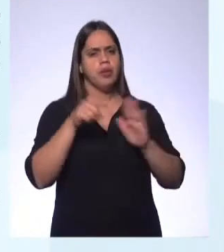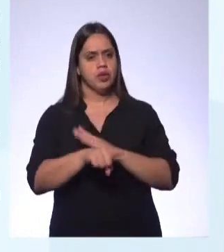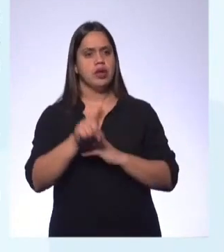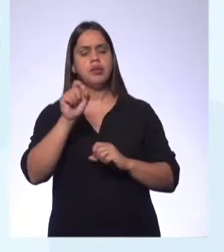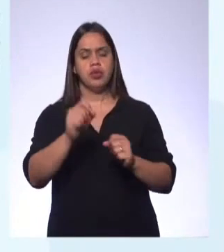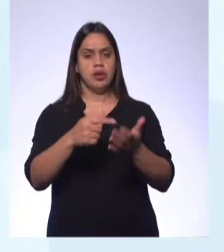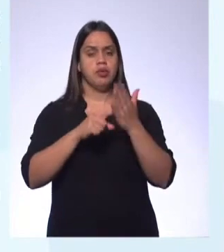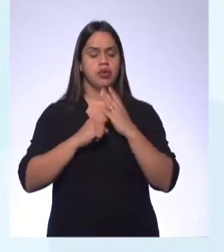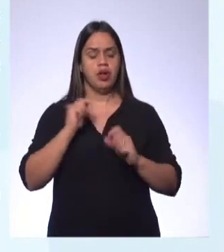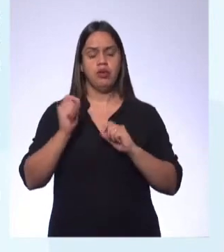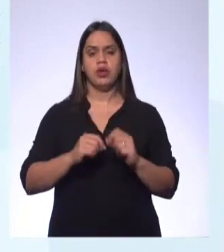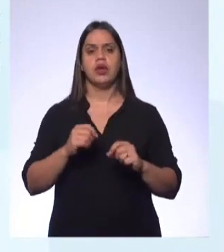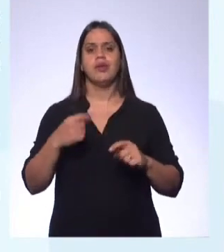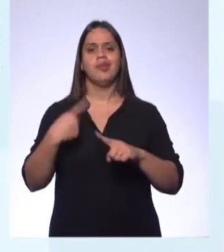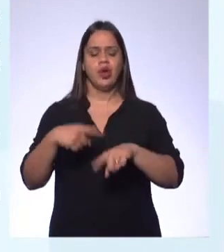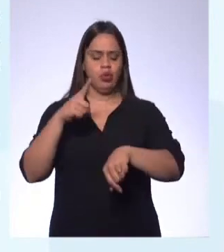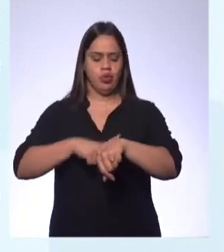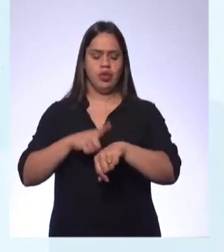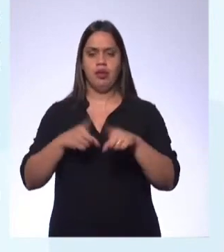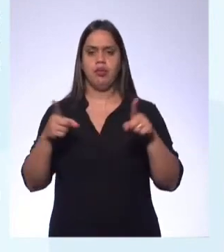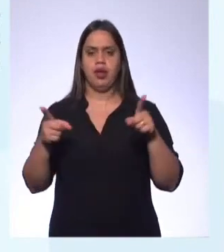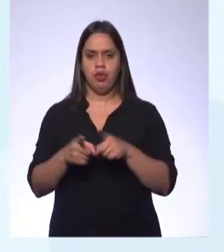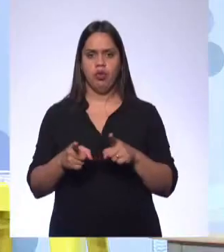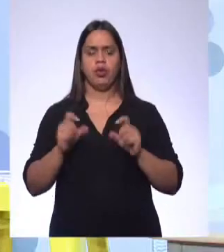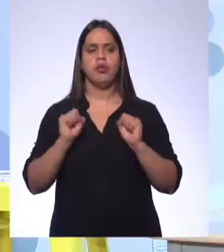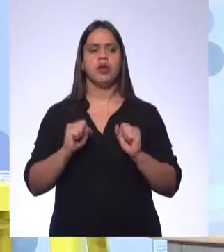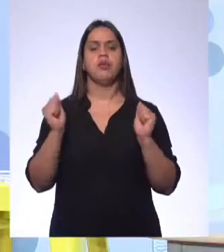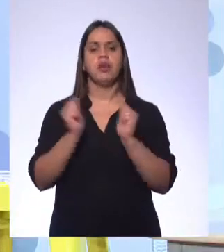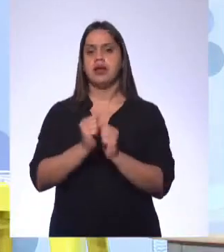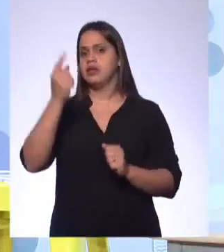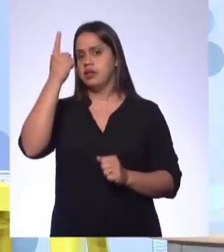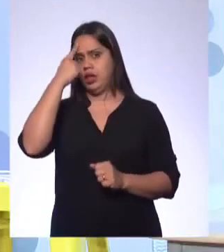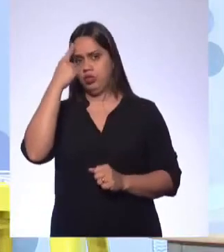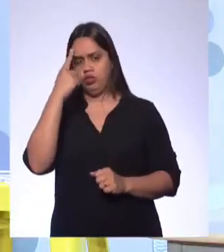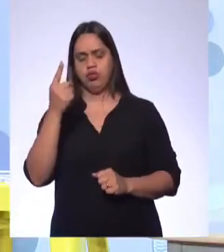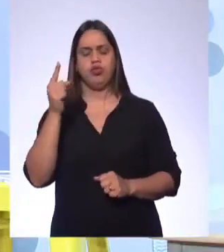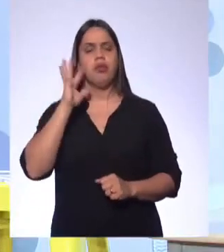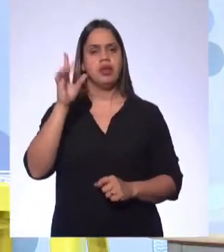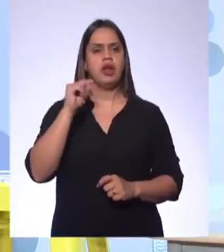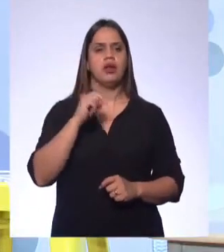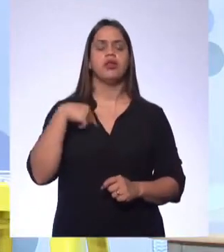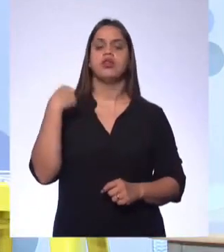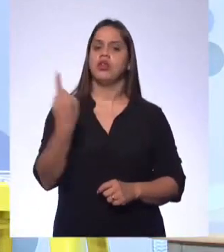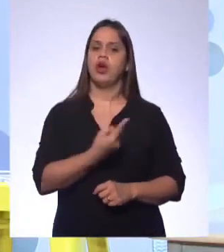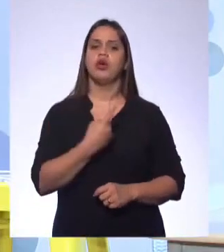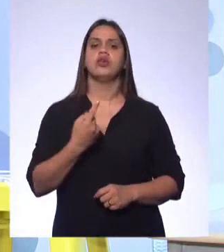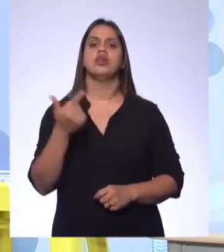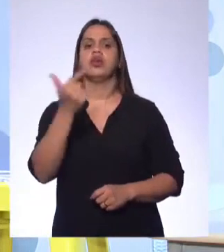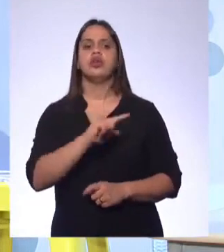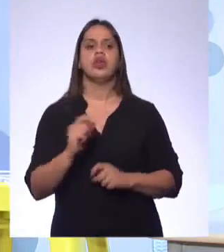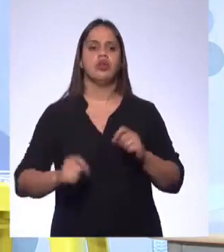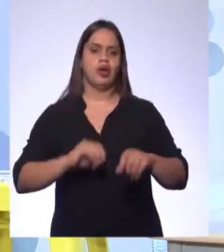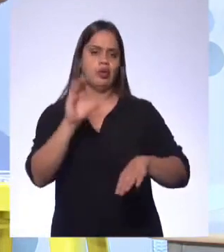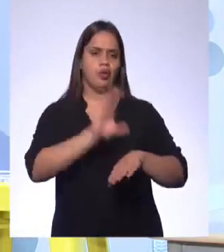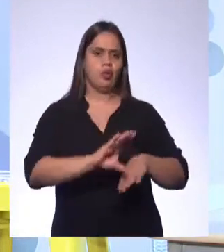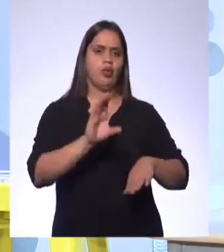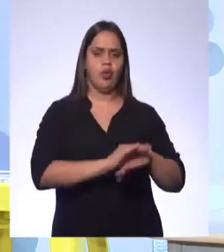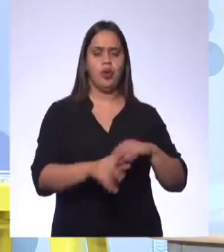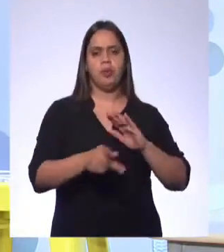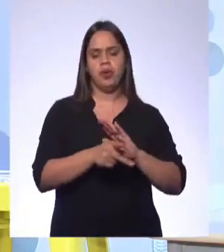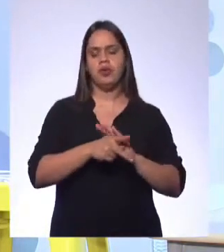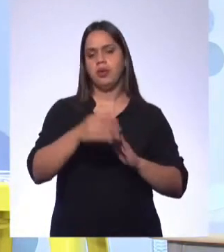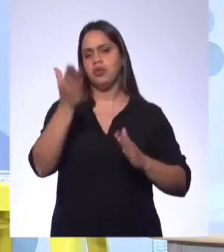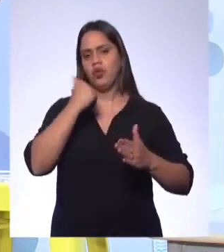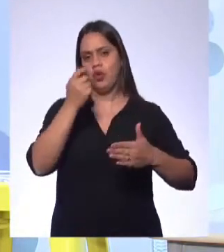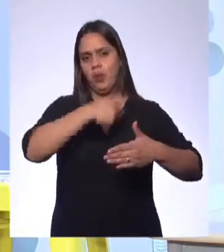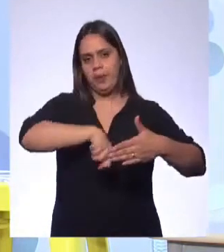comum? Como o tempo está curto, nós podemos pensar juntos. Nós não fazemos cursos de